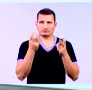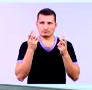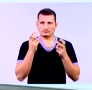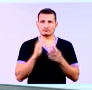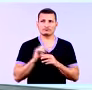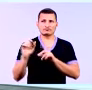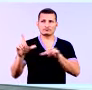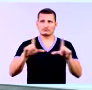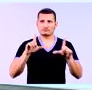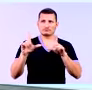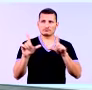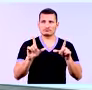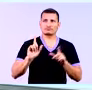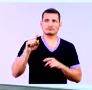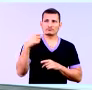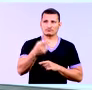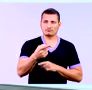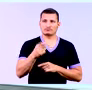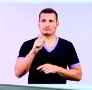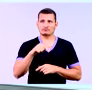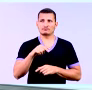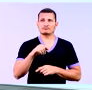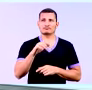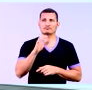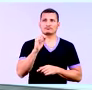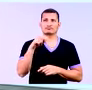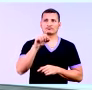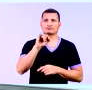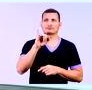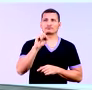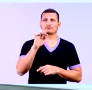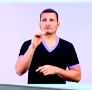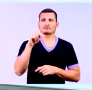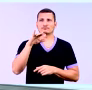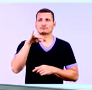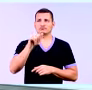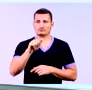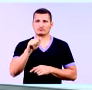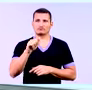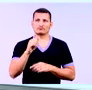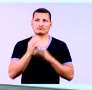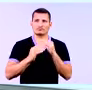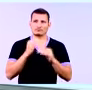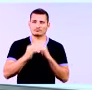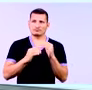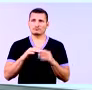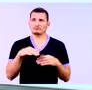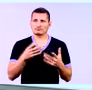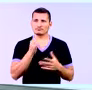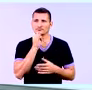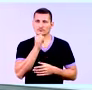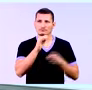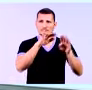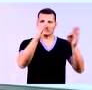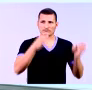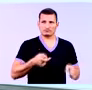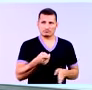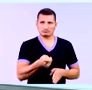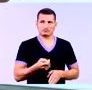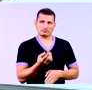slides, ela garante a consistência do banco de dados. Então, voltando ao exemplo do caixa eletrônico, se o dinheiro não chegou na sua mão,